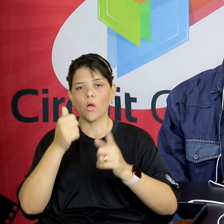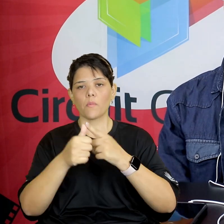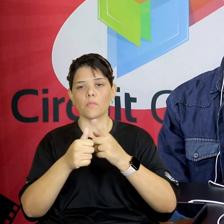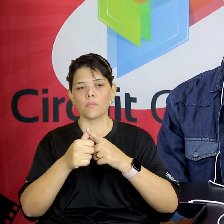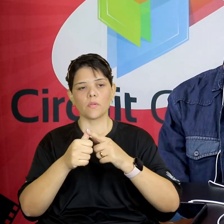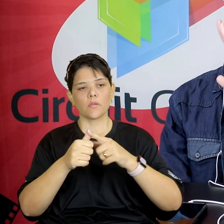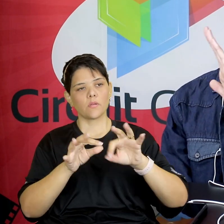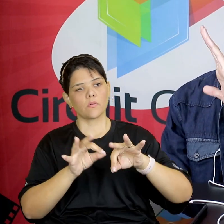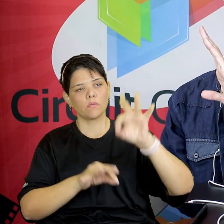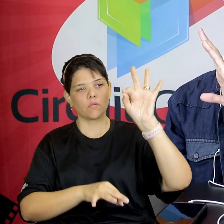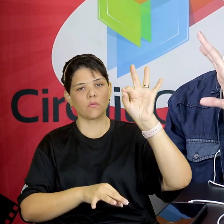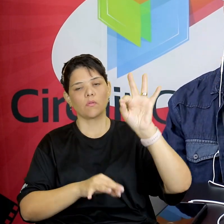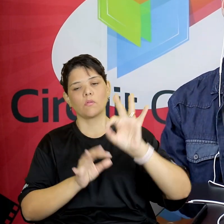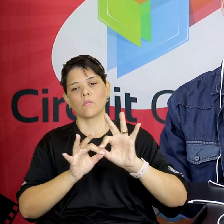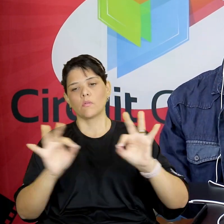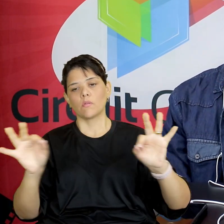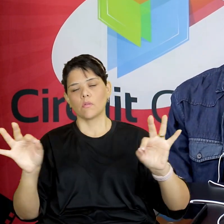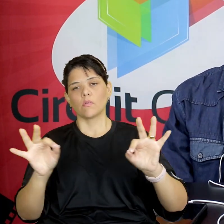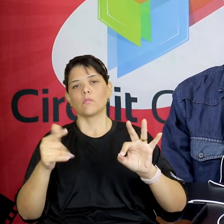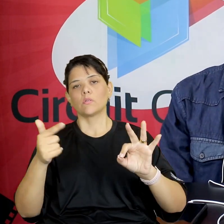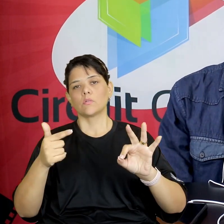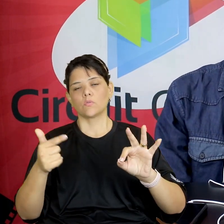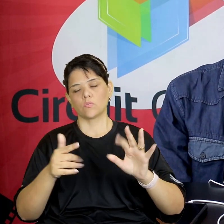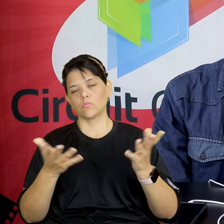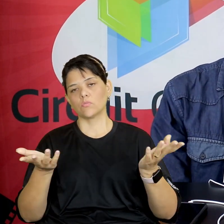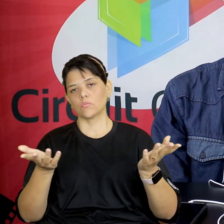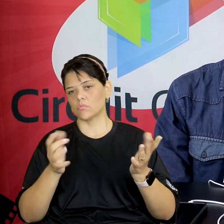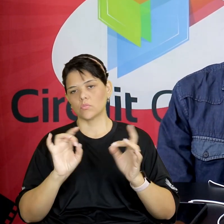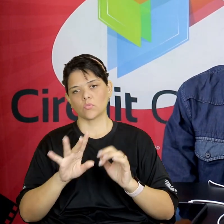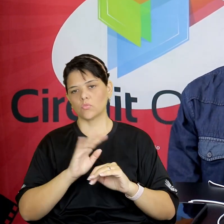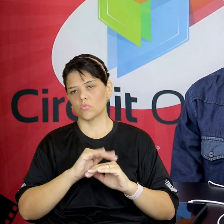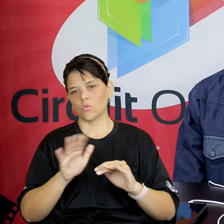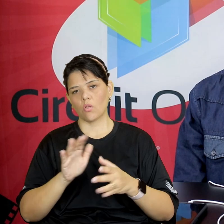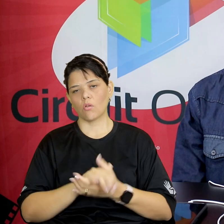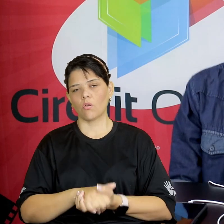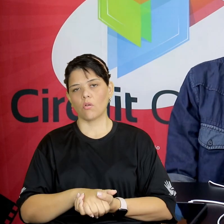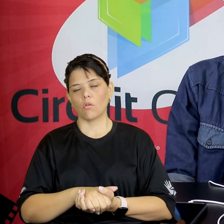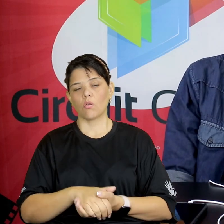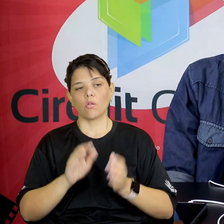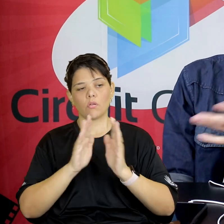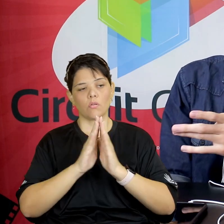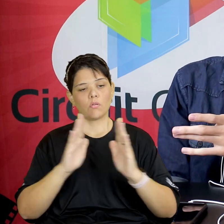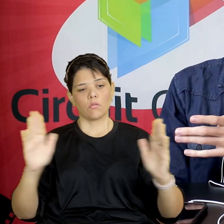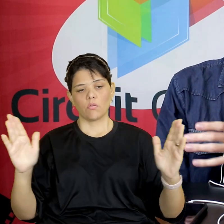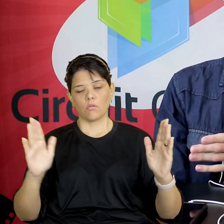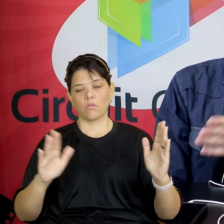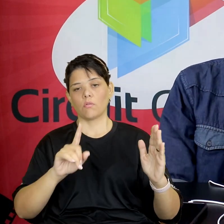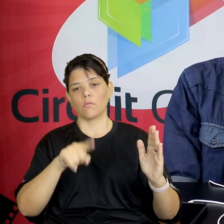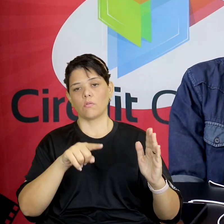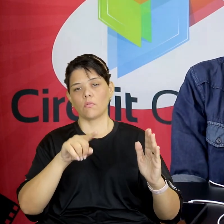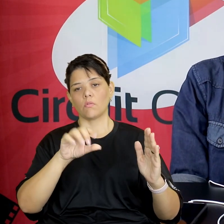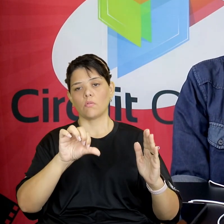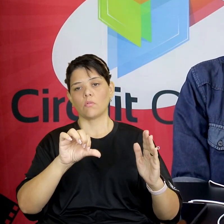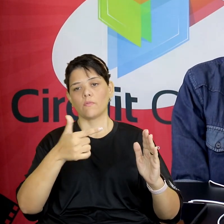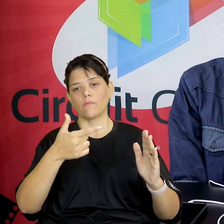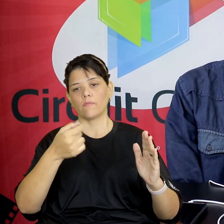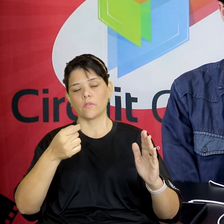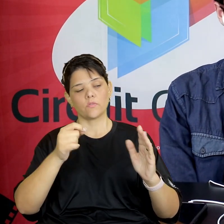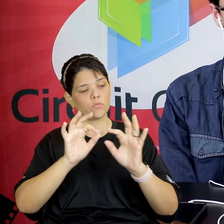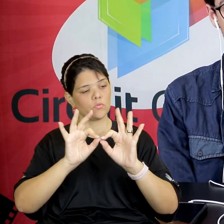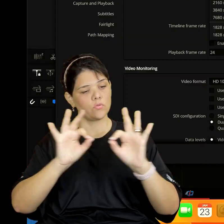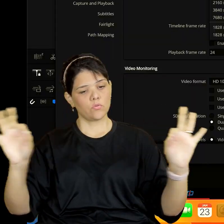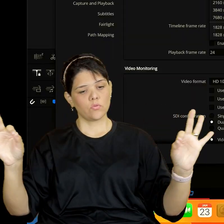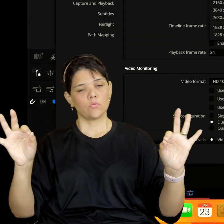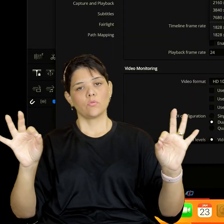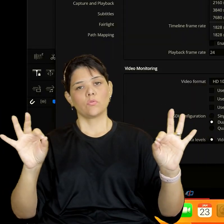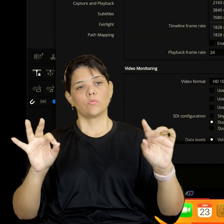o segundo número é altura. E é isso. Isso marca para vocês, tranquilo? Então, aqui, 1920 e 1080. Eu tenho 1920 pixels